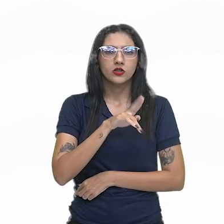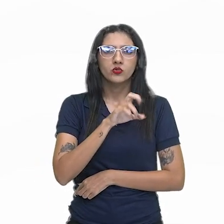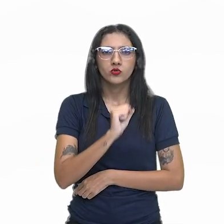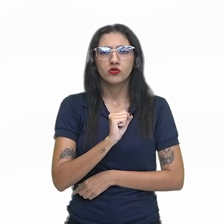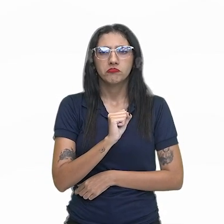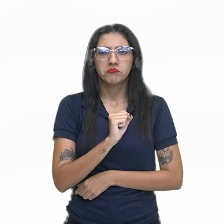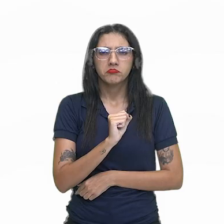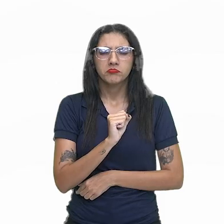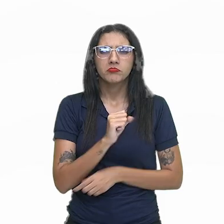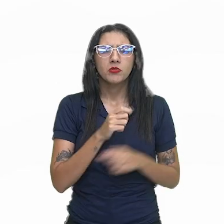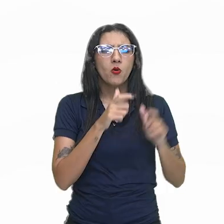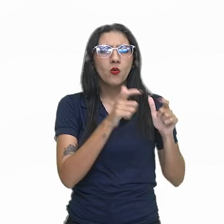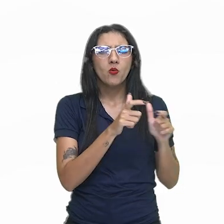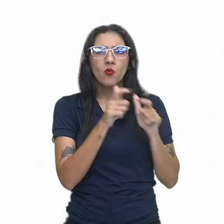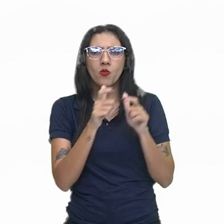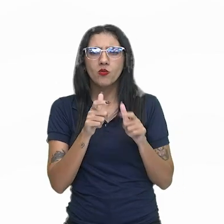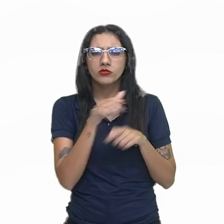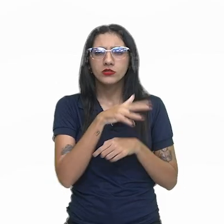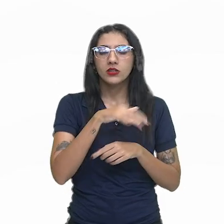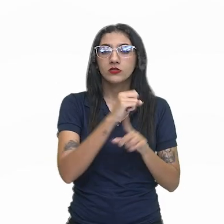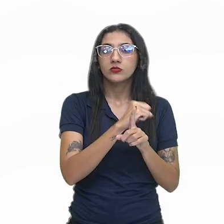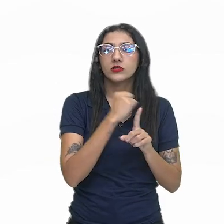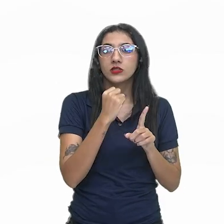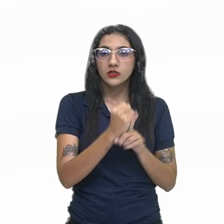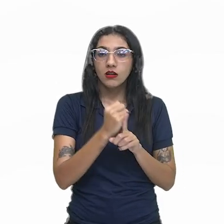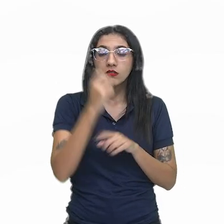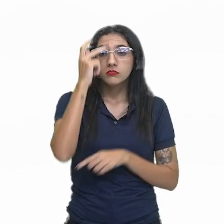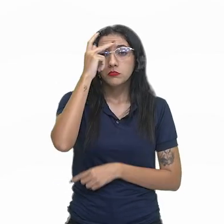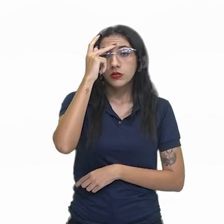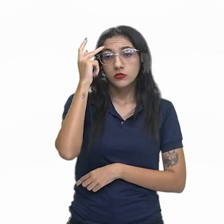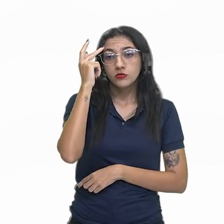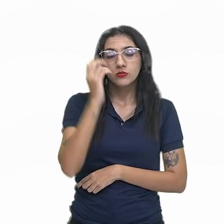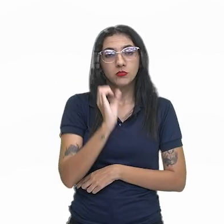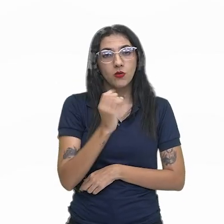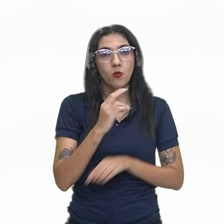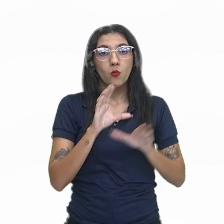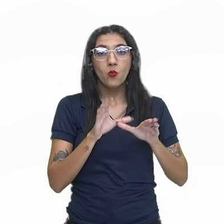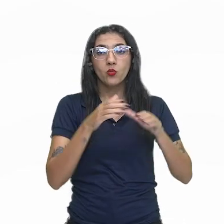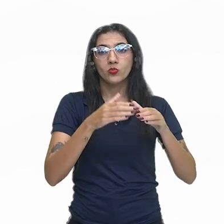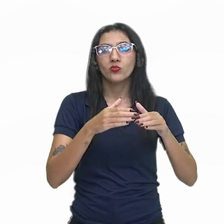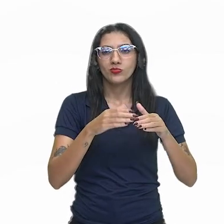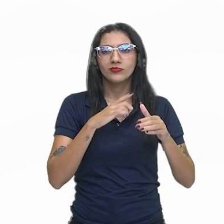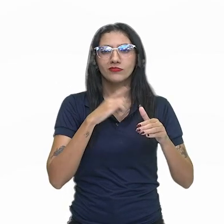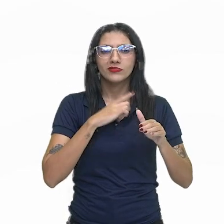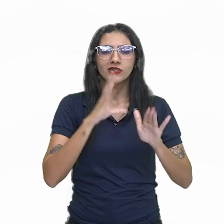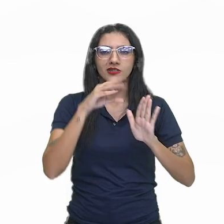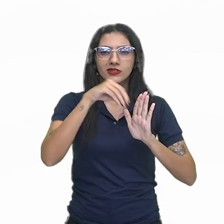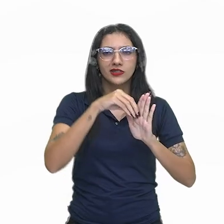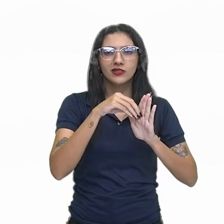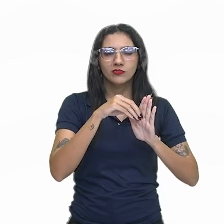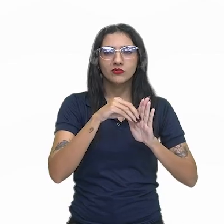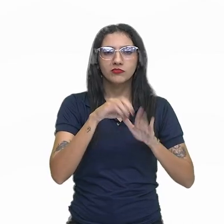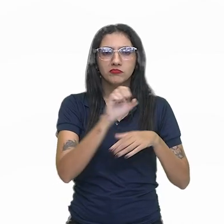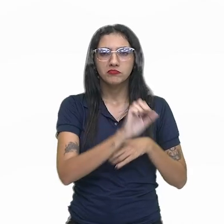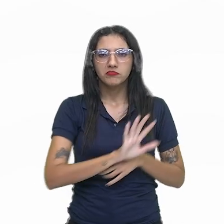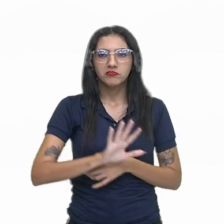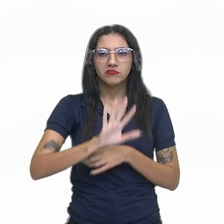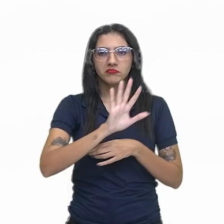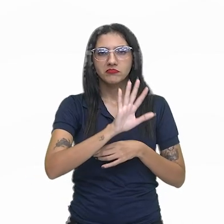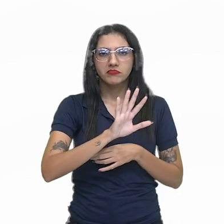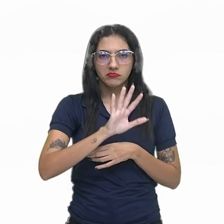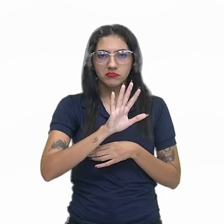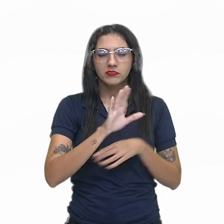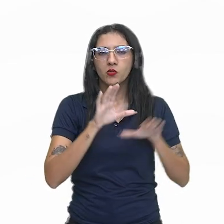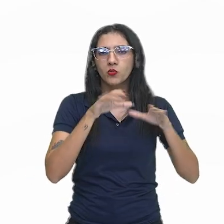posição social que indivíduos e grupos ocupam na estrutura social em que estão